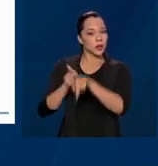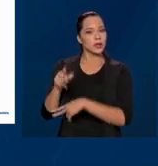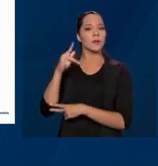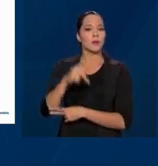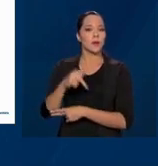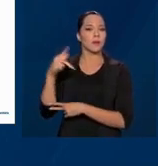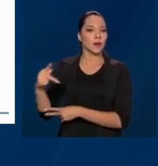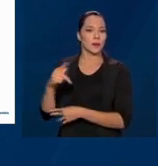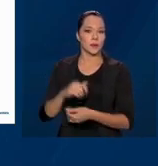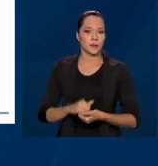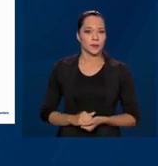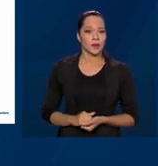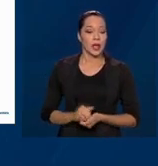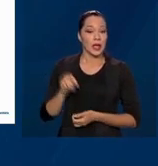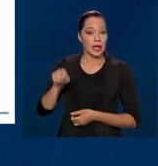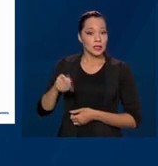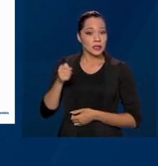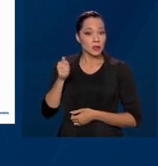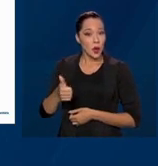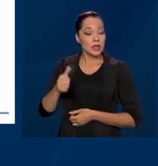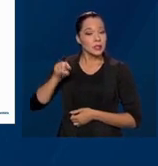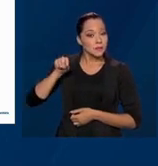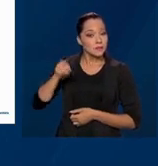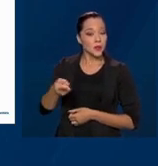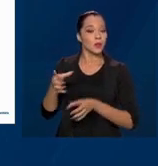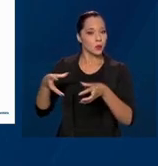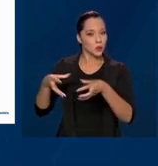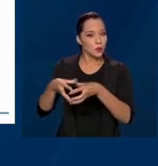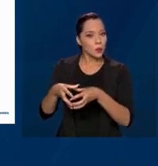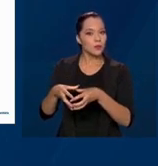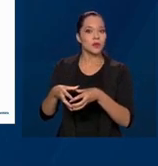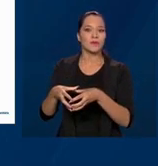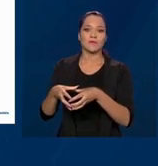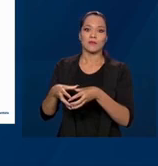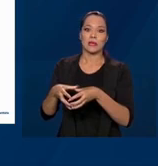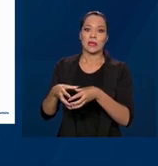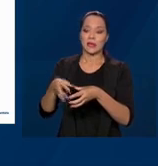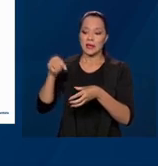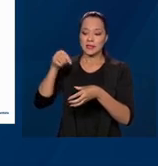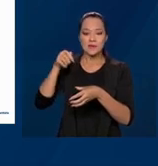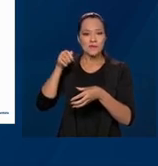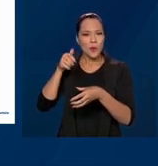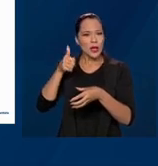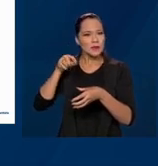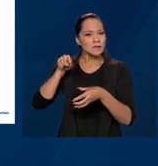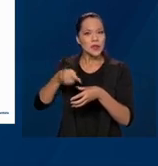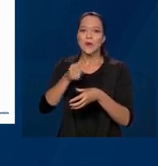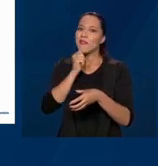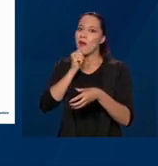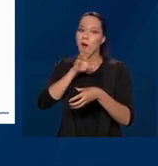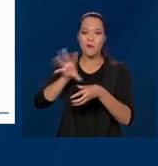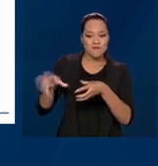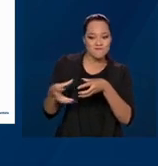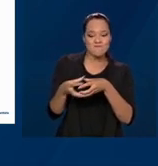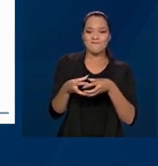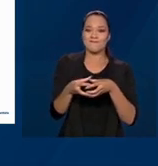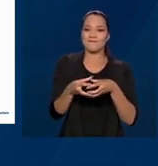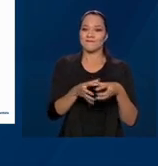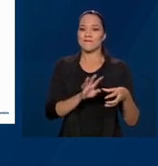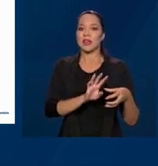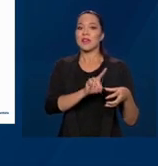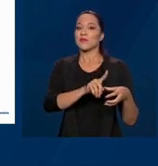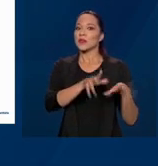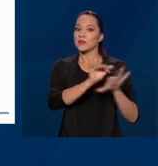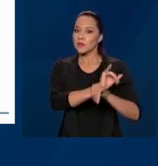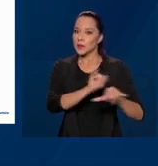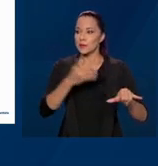PP. Esses quase 1.000 participantes que não foram incluídos, foi uma das